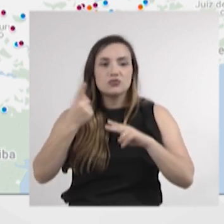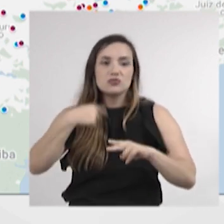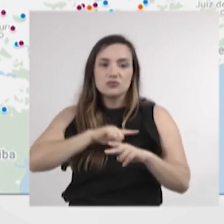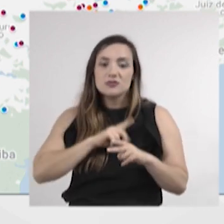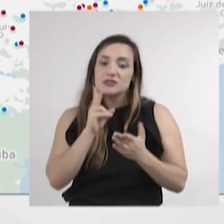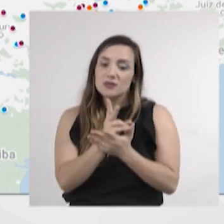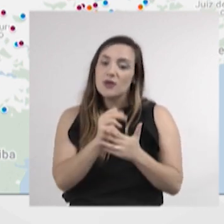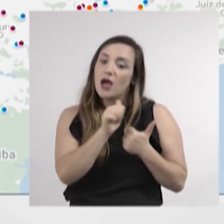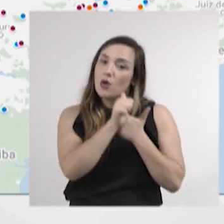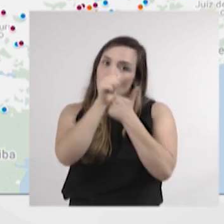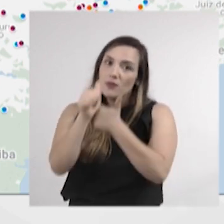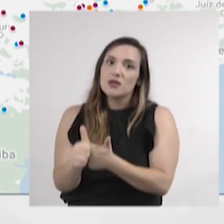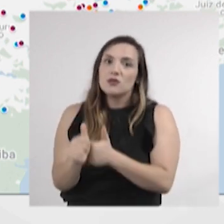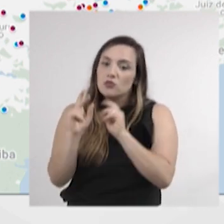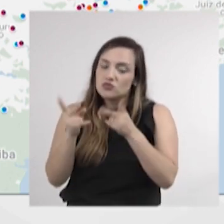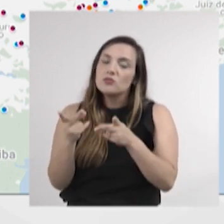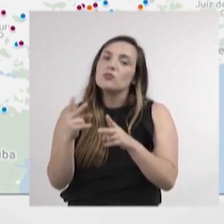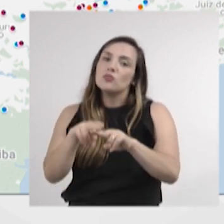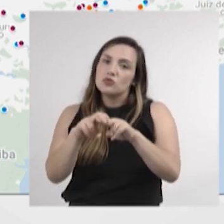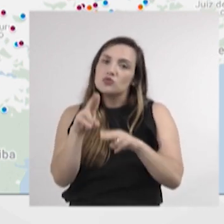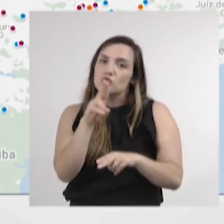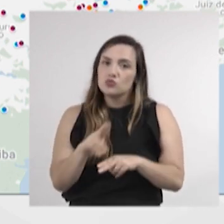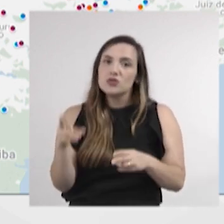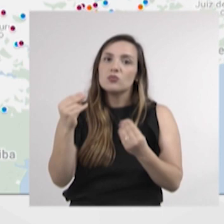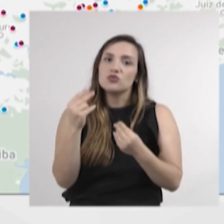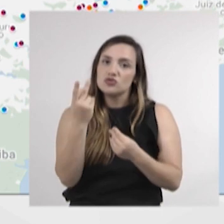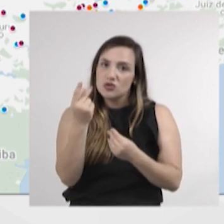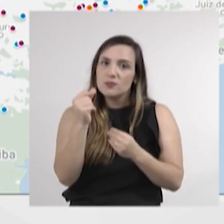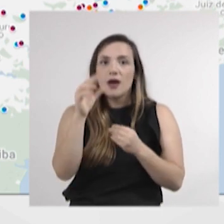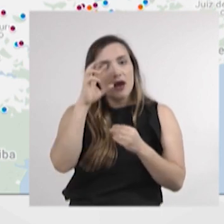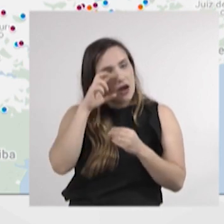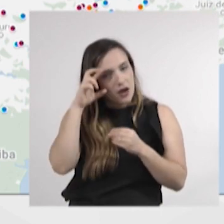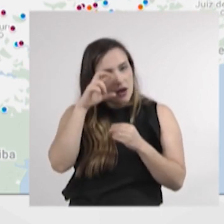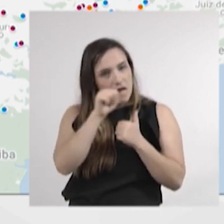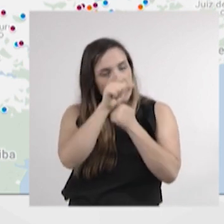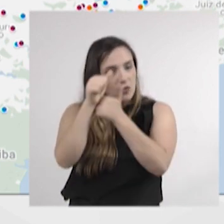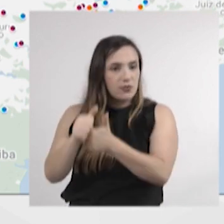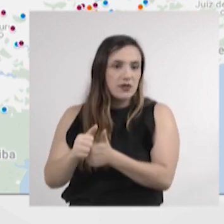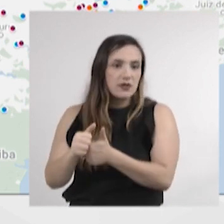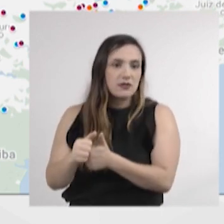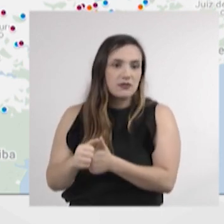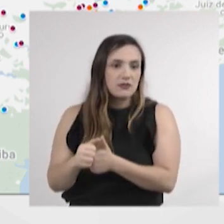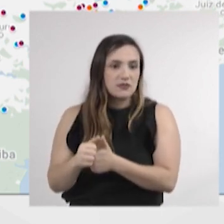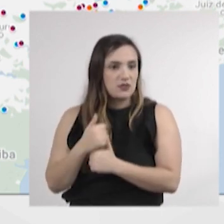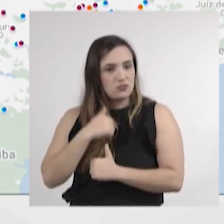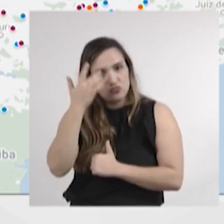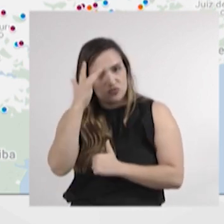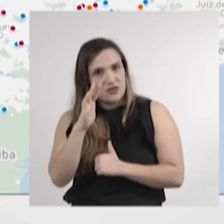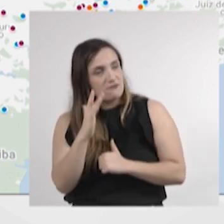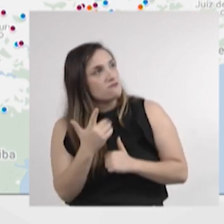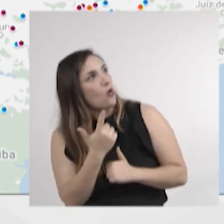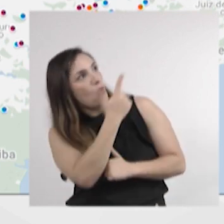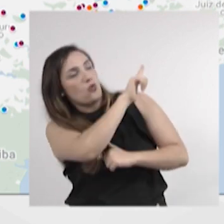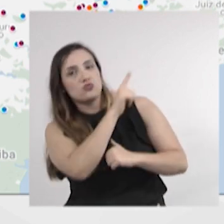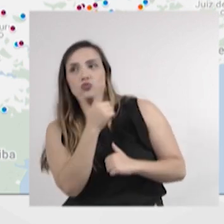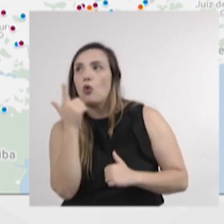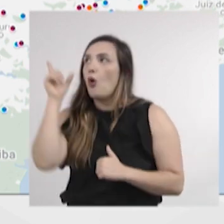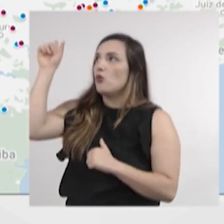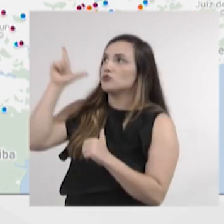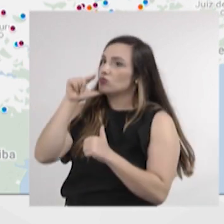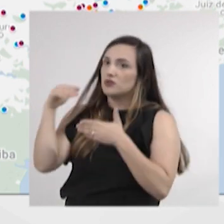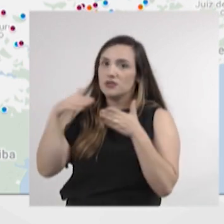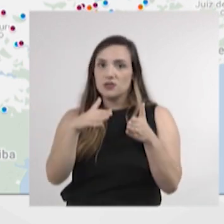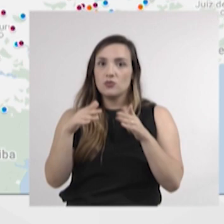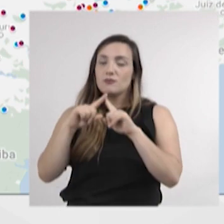sempre monitorando e por isso nós investimos tanto nesse monitoramento, porque a gente só monitora no nosso quintal. A gente não sabe o que está acontecendo lá em cima. Com base no que sai